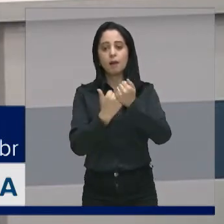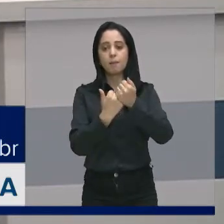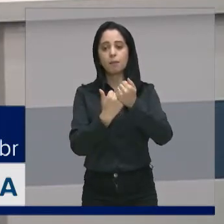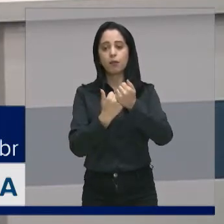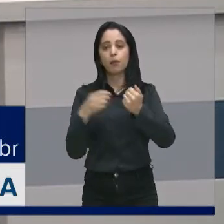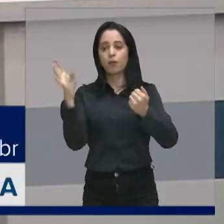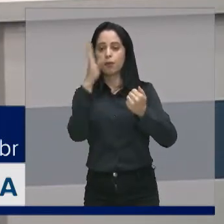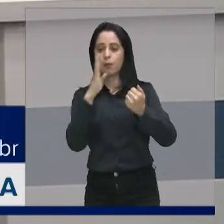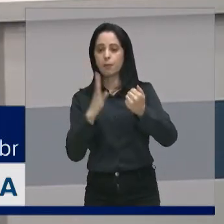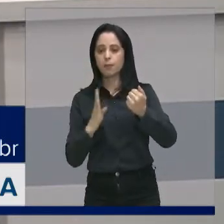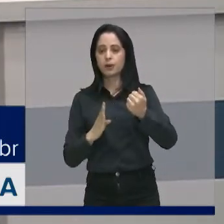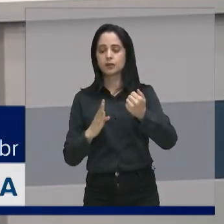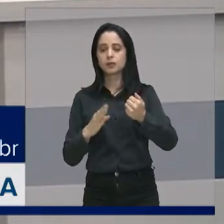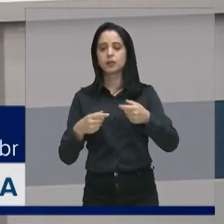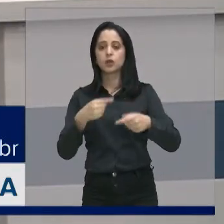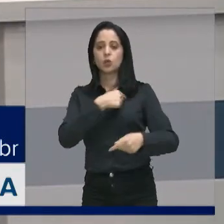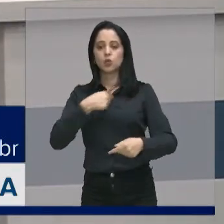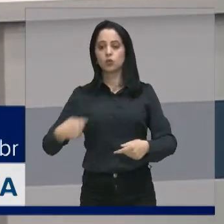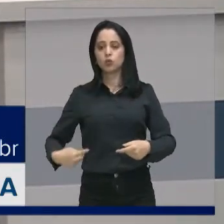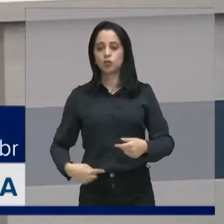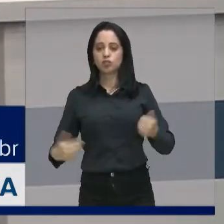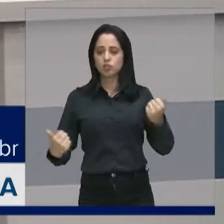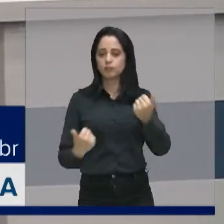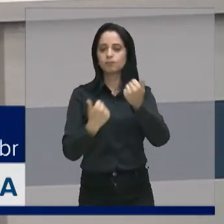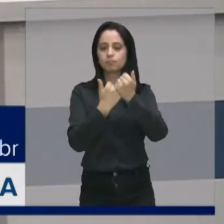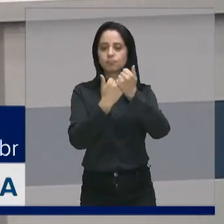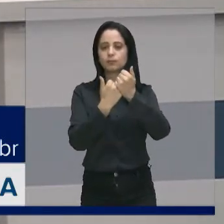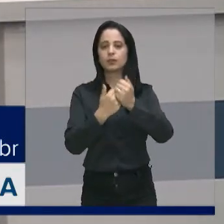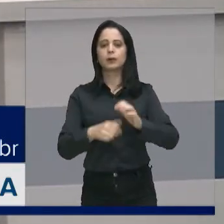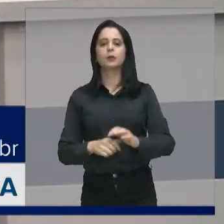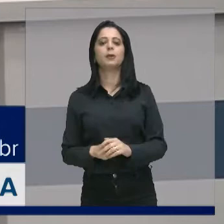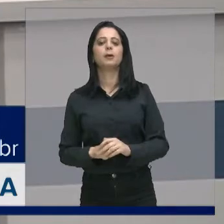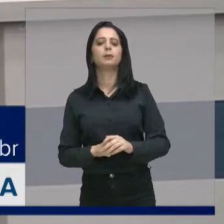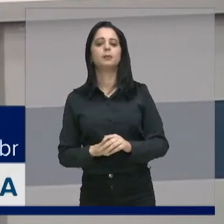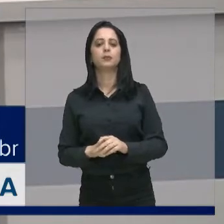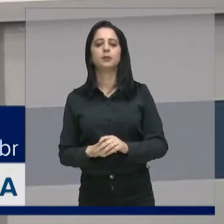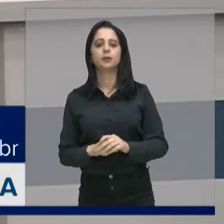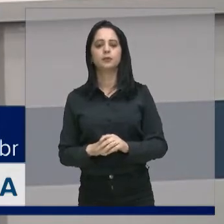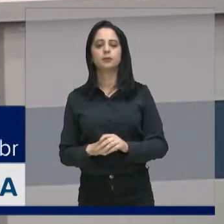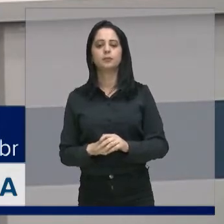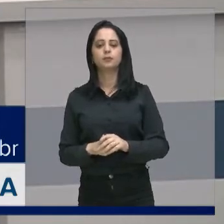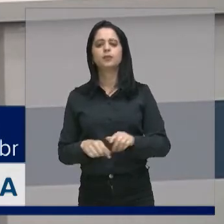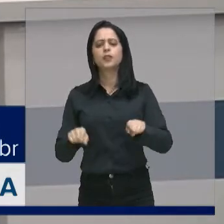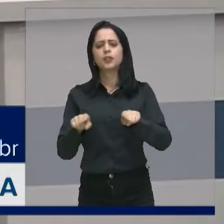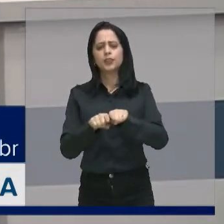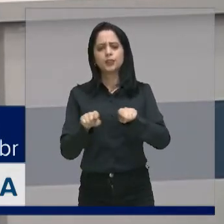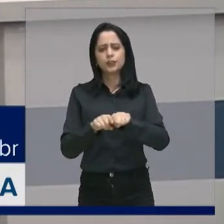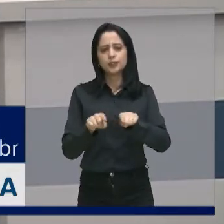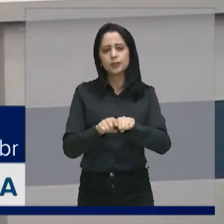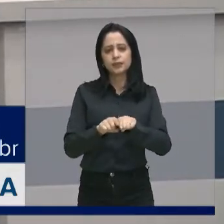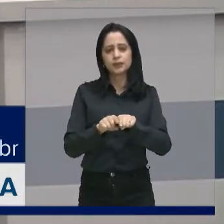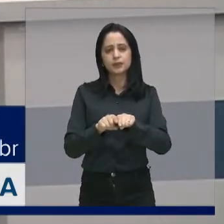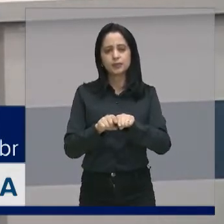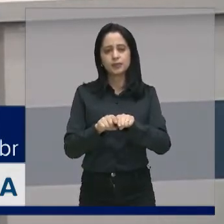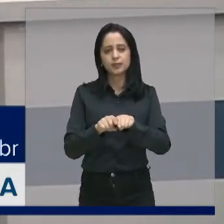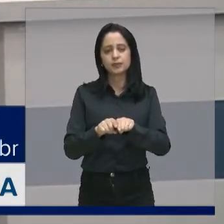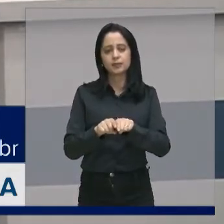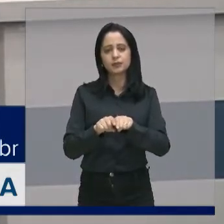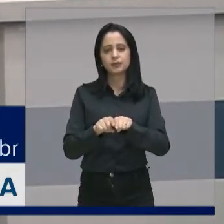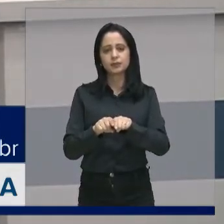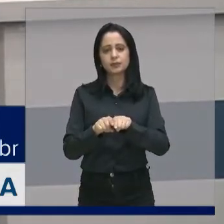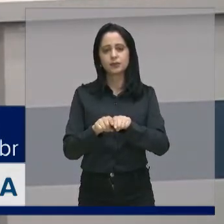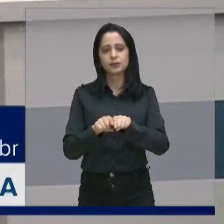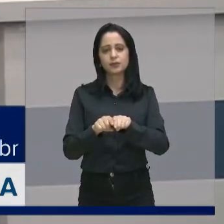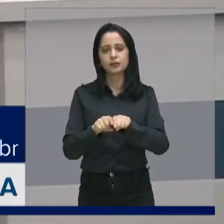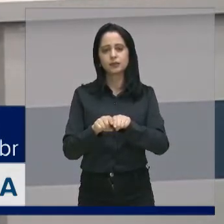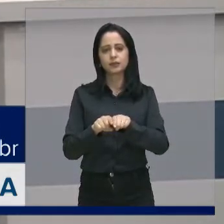o desenvolvimento de satélites Cibers 1 e Cibers 2, pioneiro entre parcerias espaciais somente